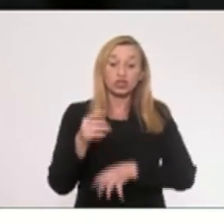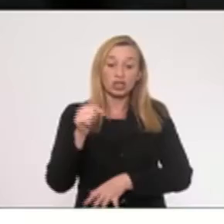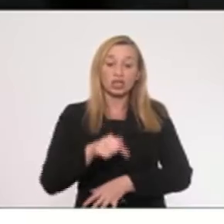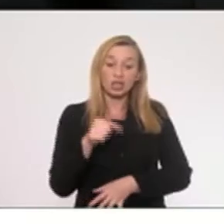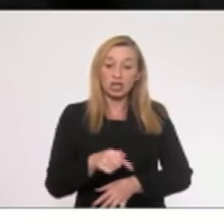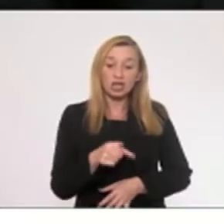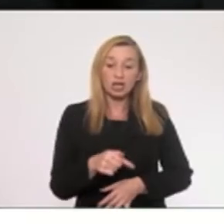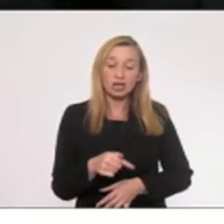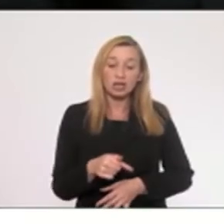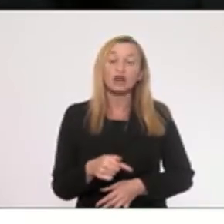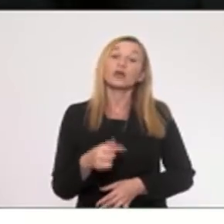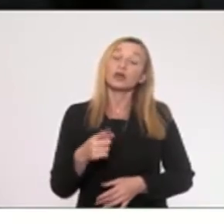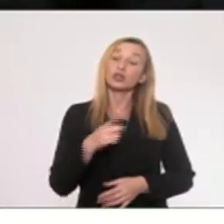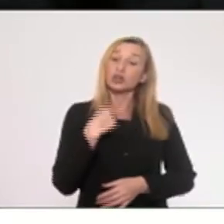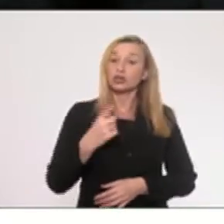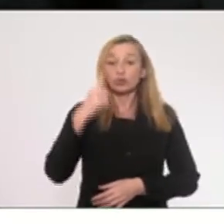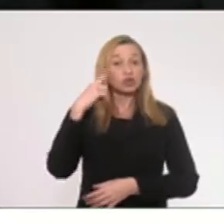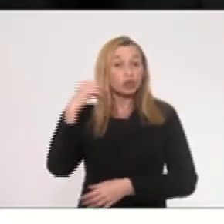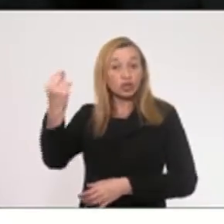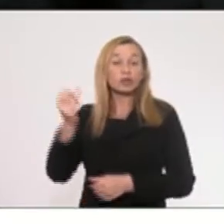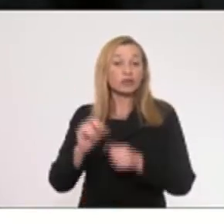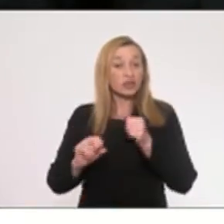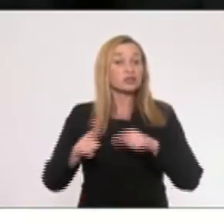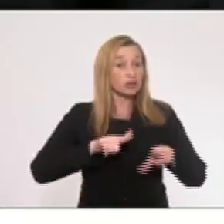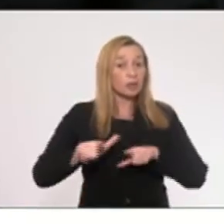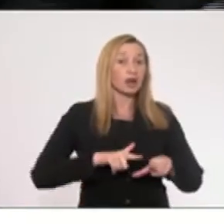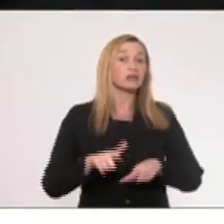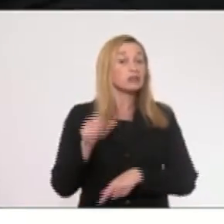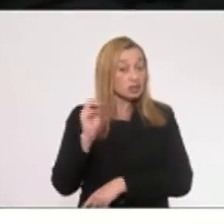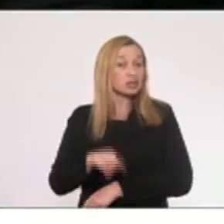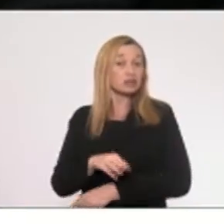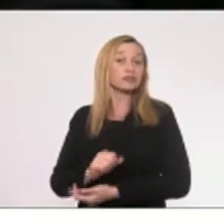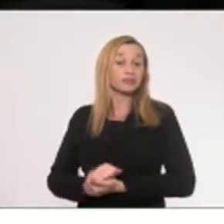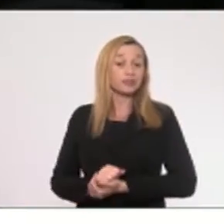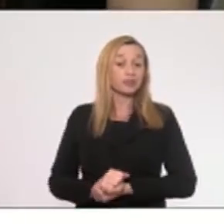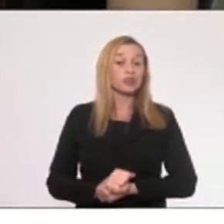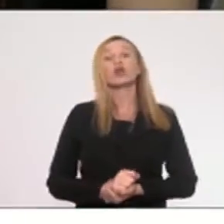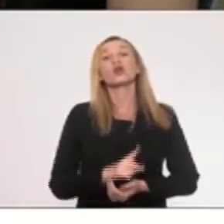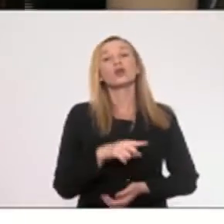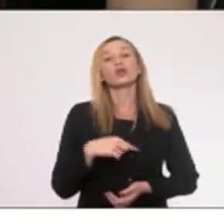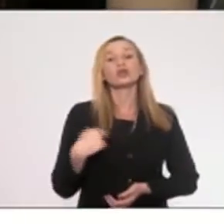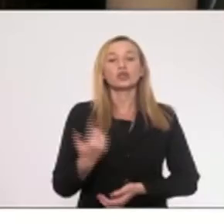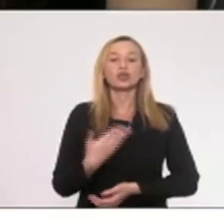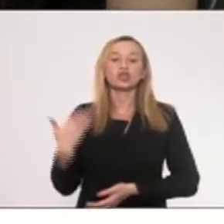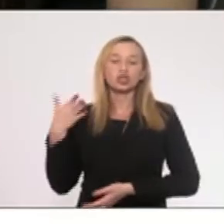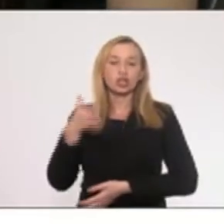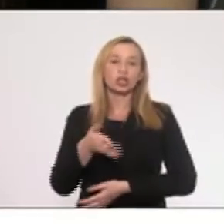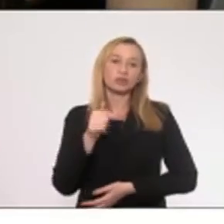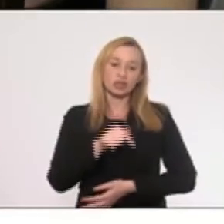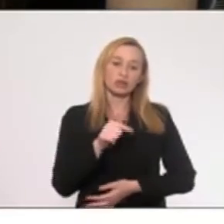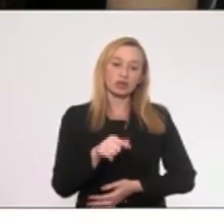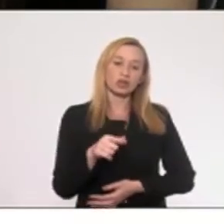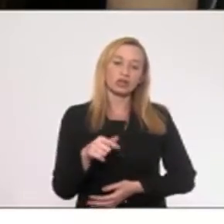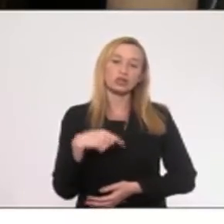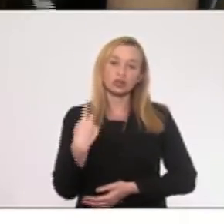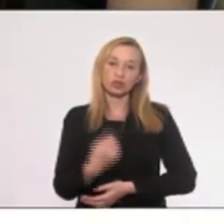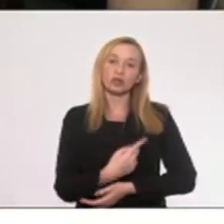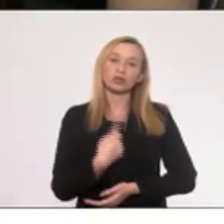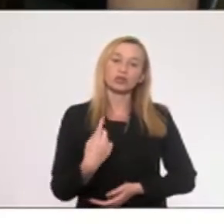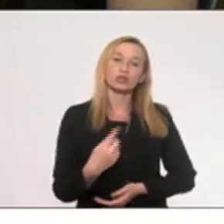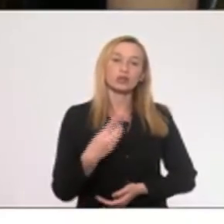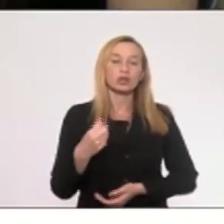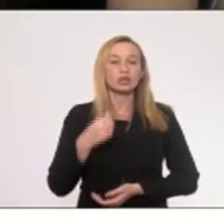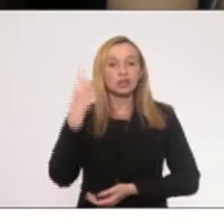nossa, Lógico. somos eleitos para isto e acabou. Com certeza. O que a gente chega agora, nós que somos deputados de primeiro mandato,